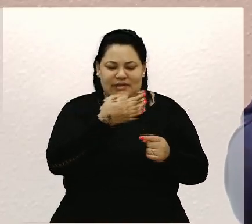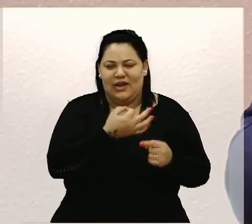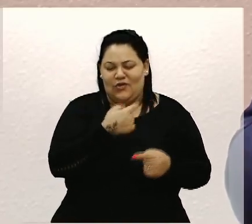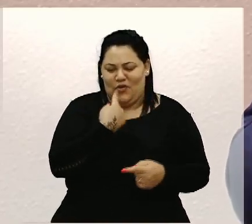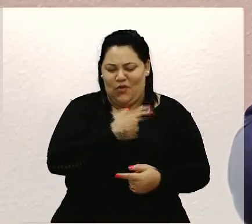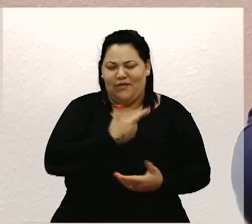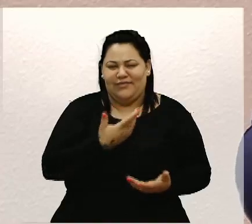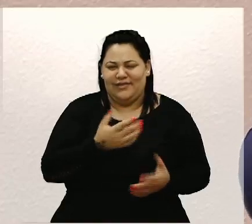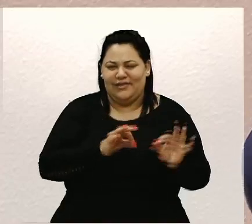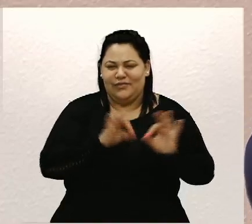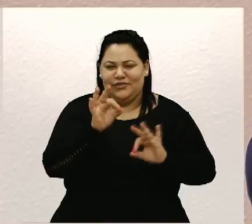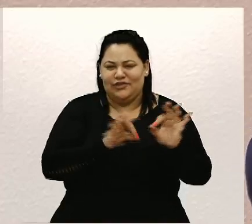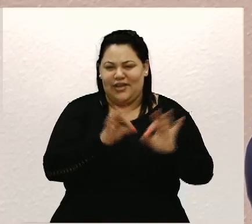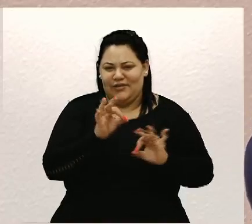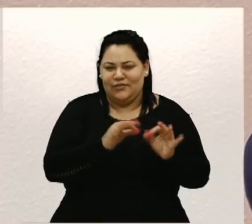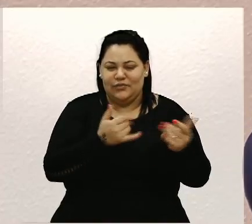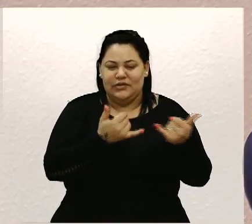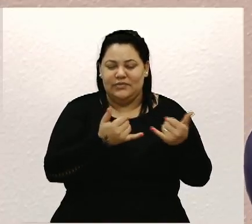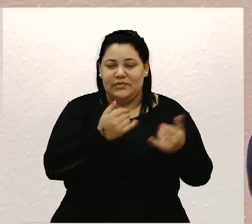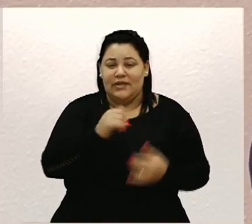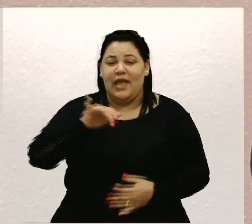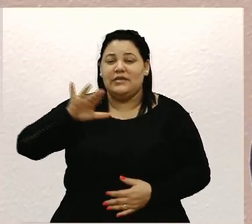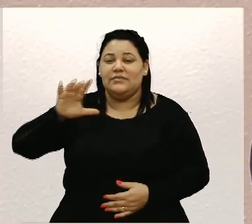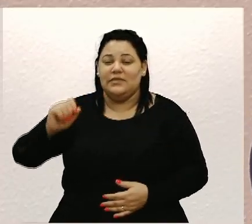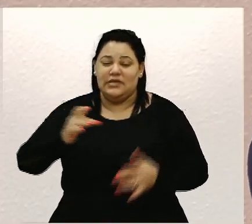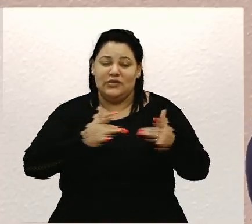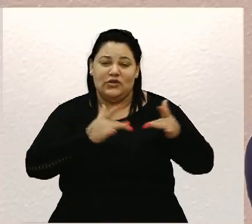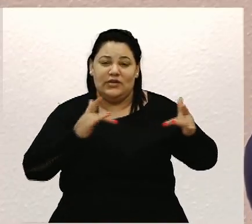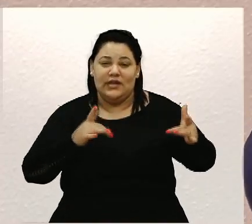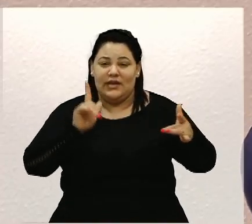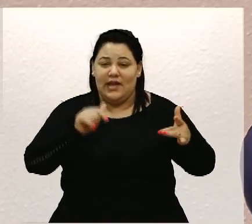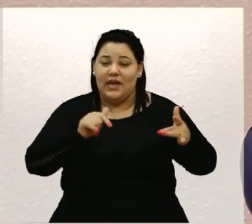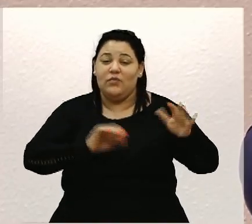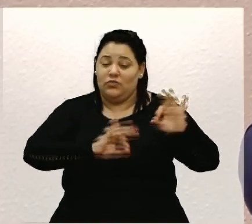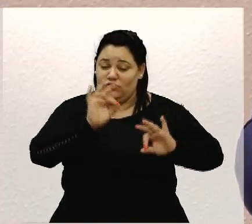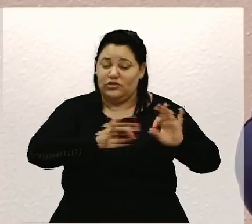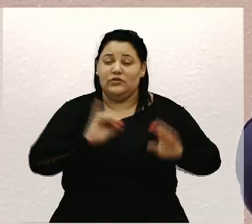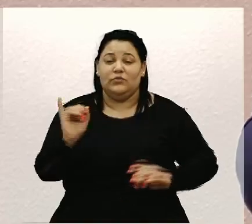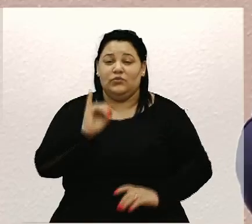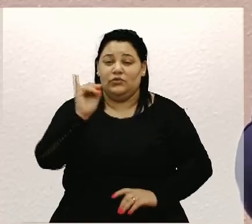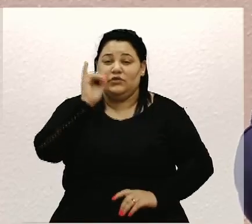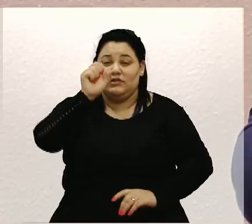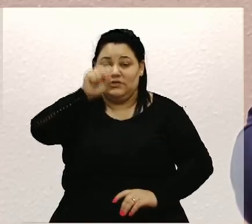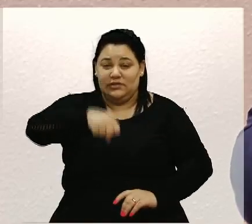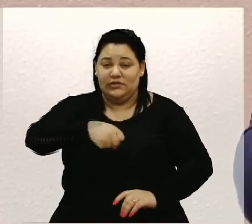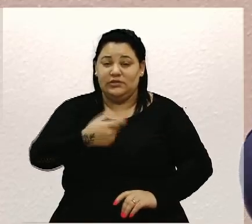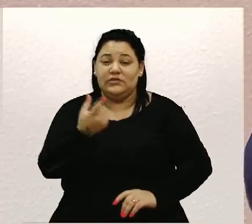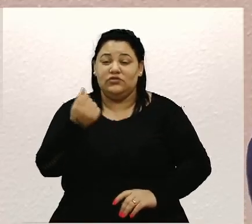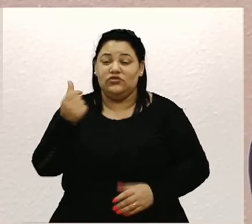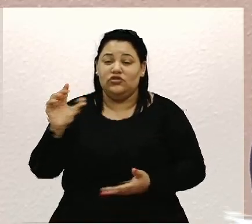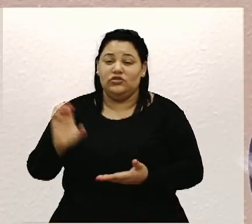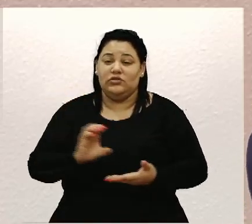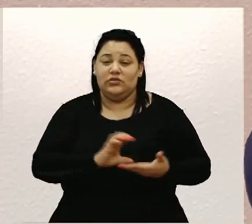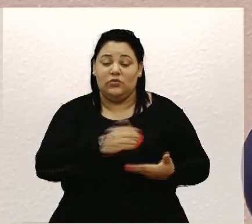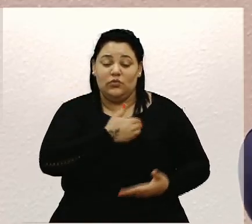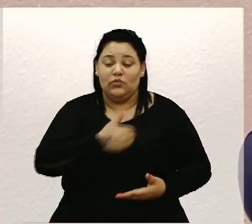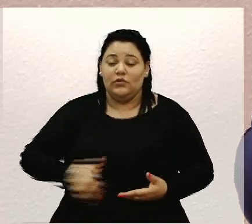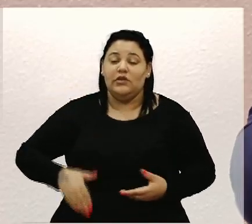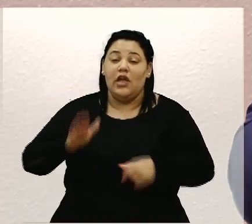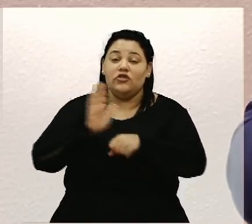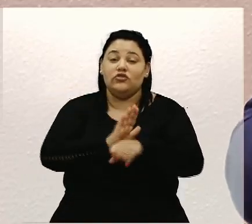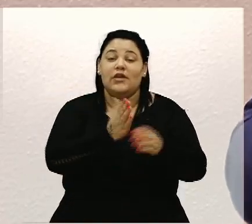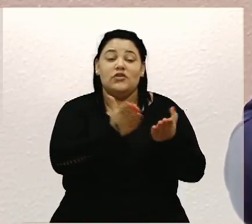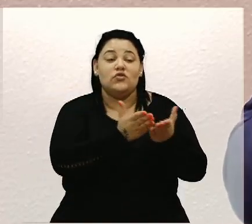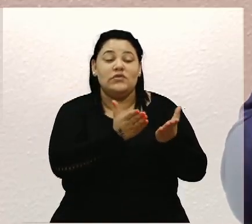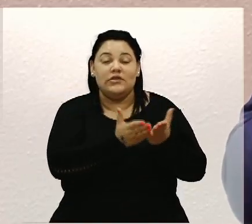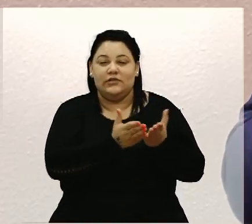exemplo, das milhas solidárias. É um projeto importante. É um projeto do dinheiro público que iria ajudar estudantes, que